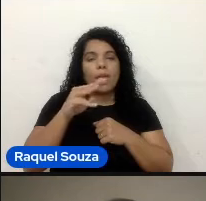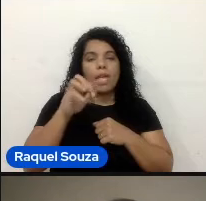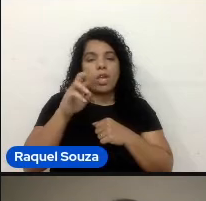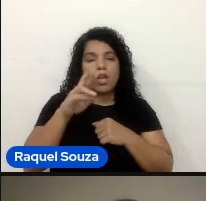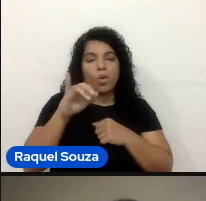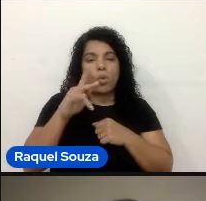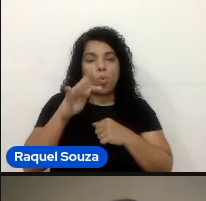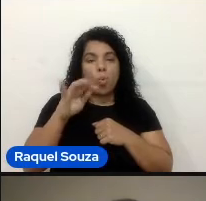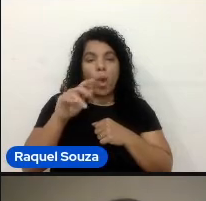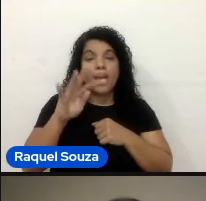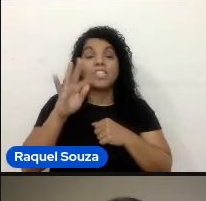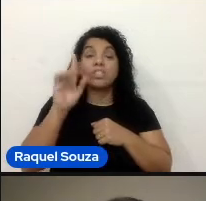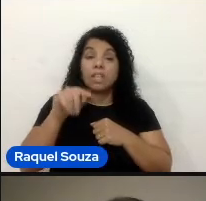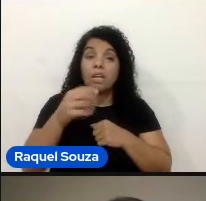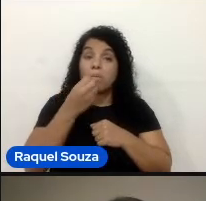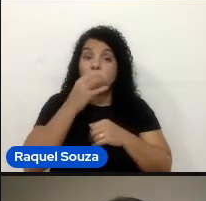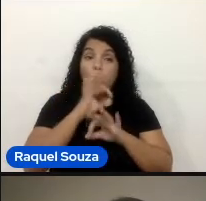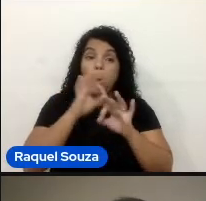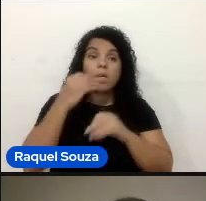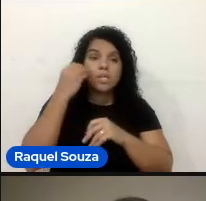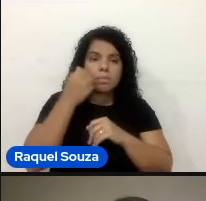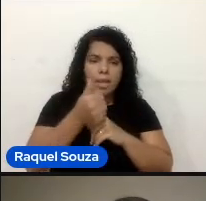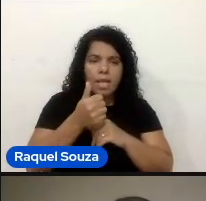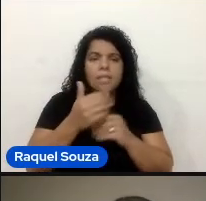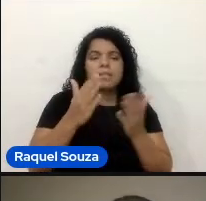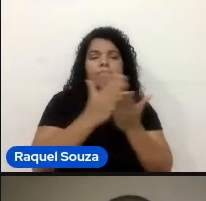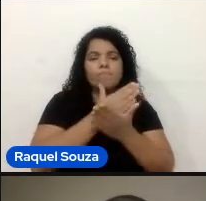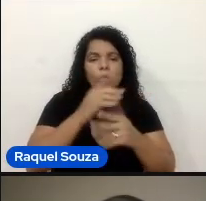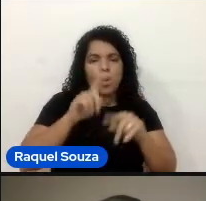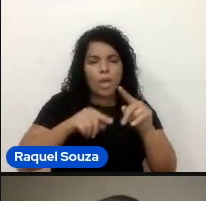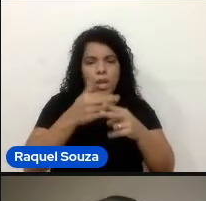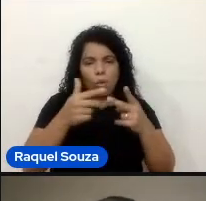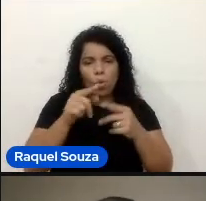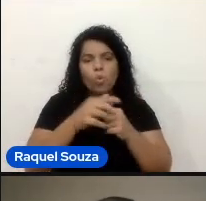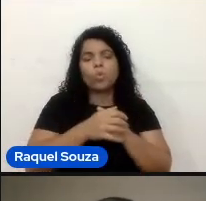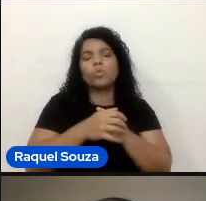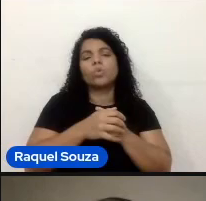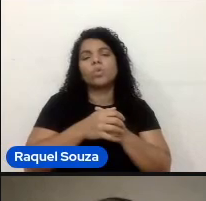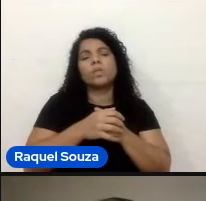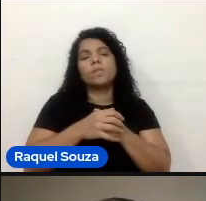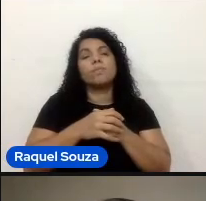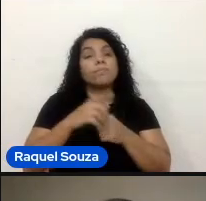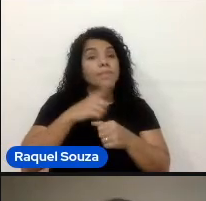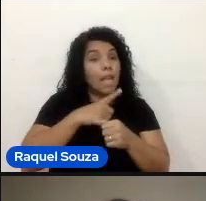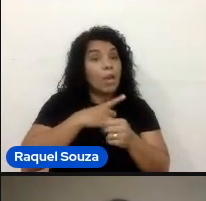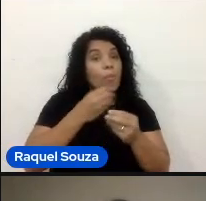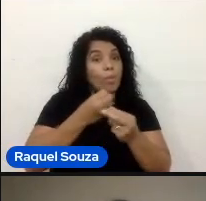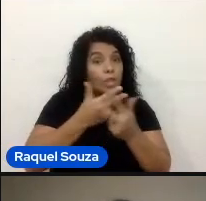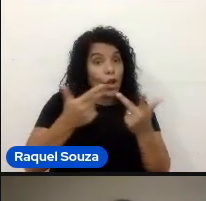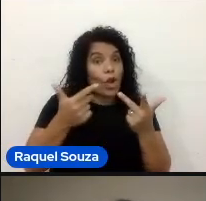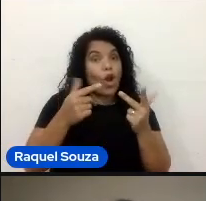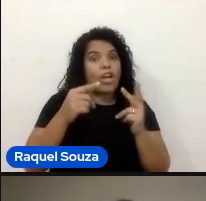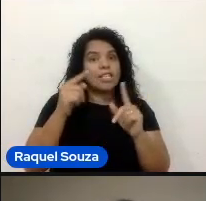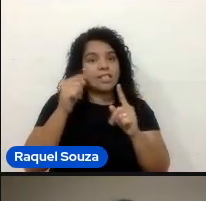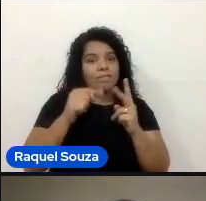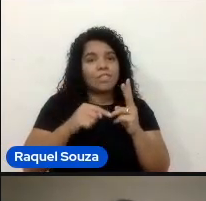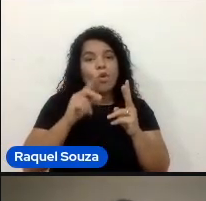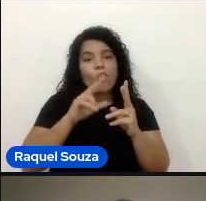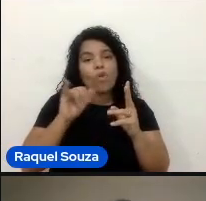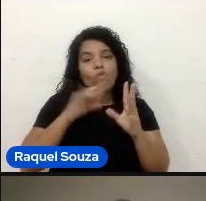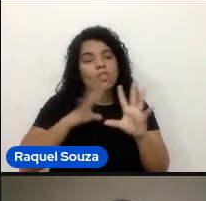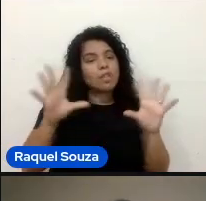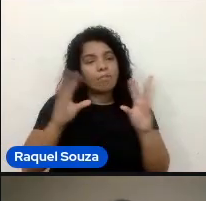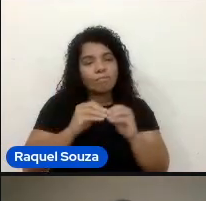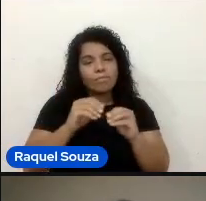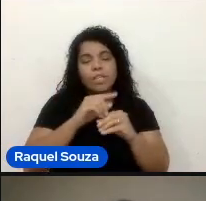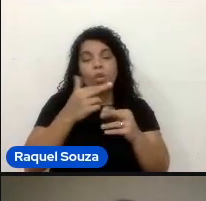experiência. Alguns recursos, tem muita coisa, então vou ser breve, assim, só as coisas